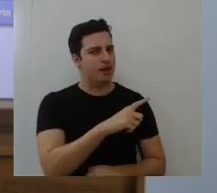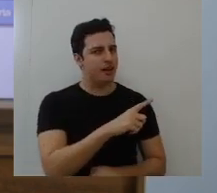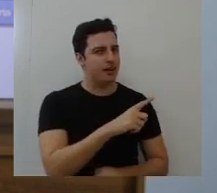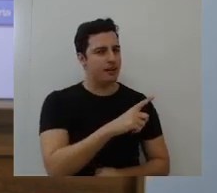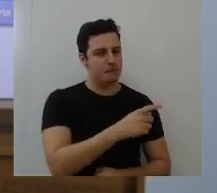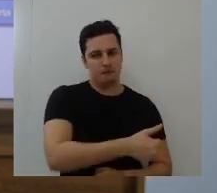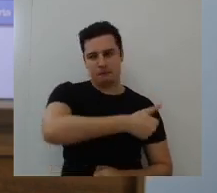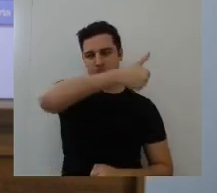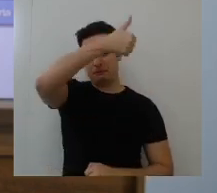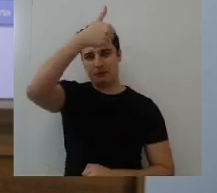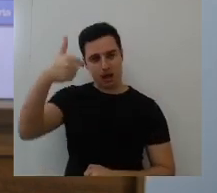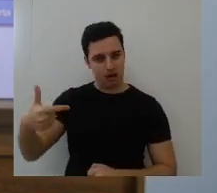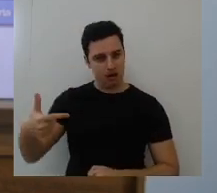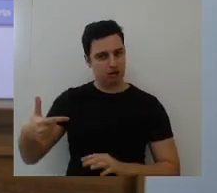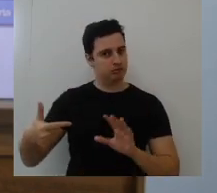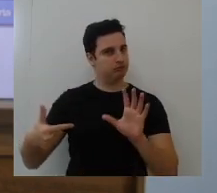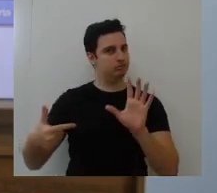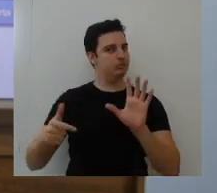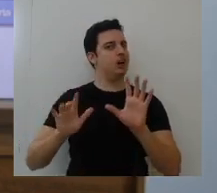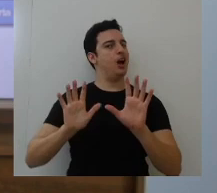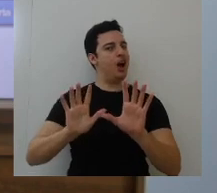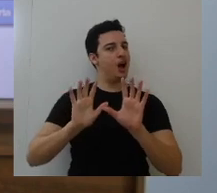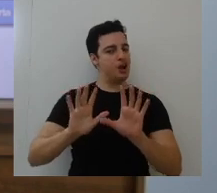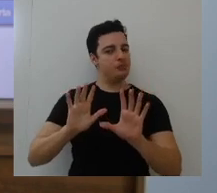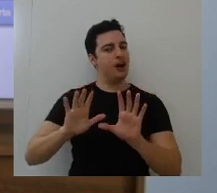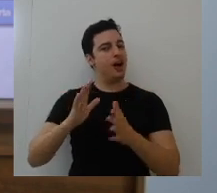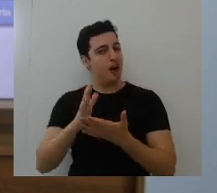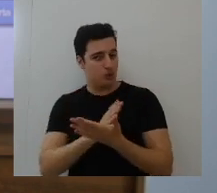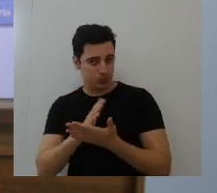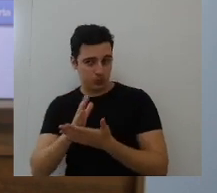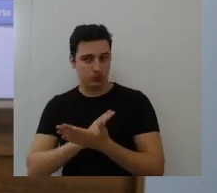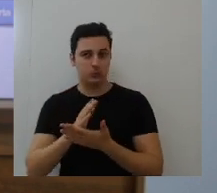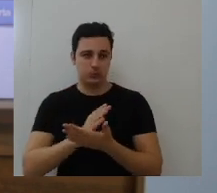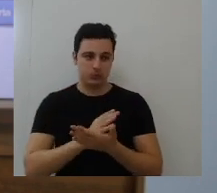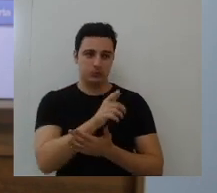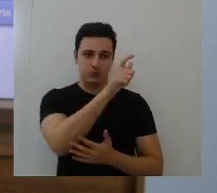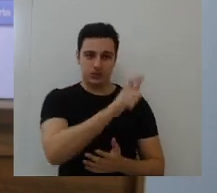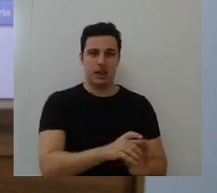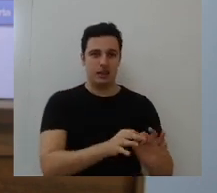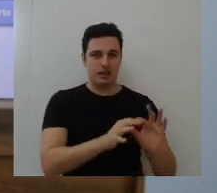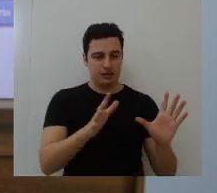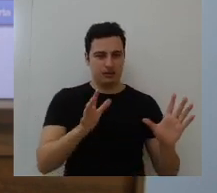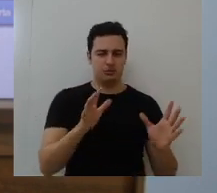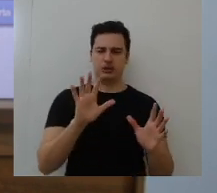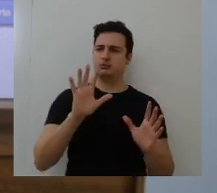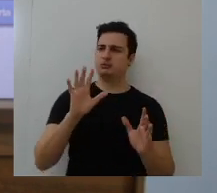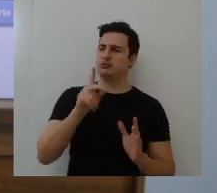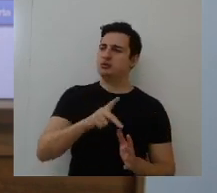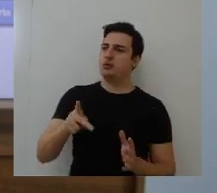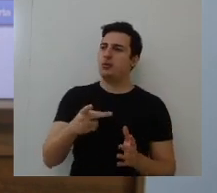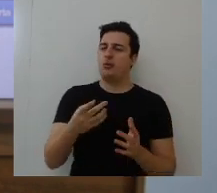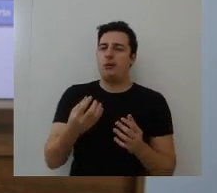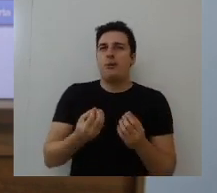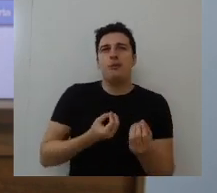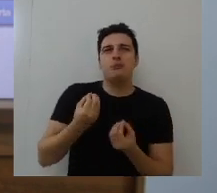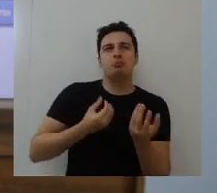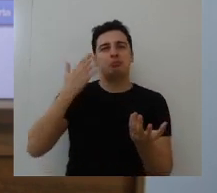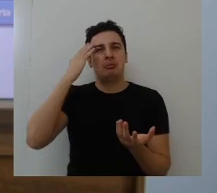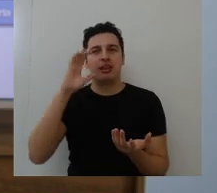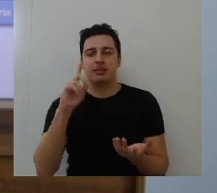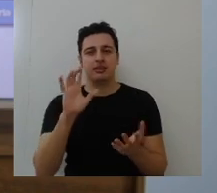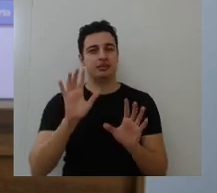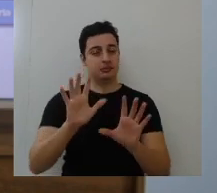concessões com relação à questão da mulher. Não é? Como assim, professor? Da seguinte maneira, quando o homem